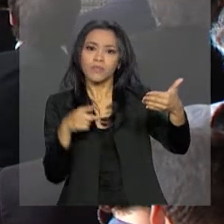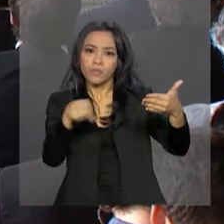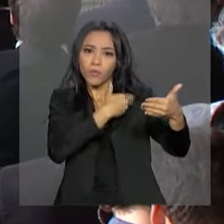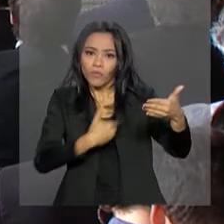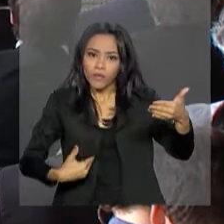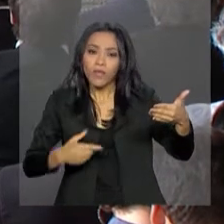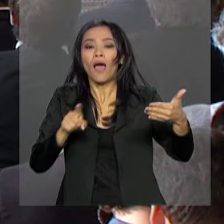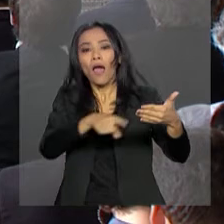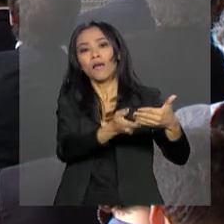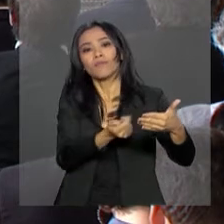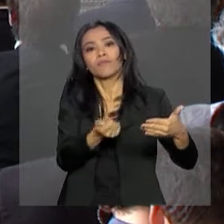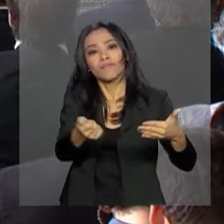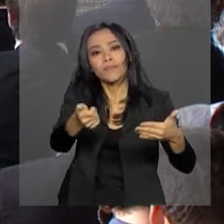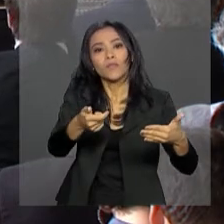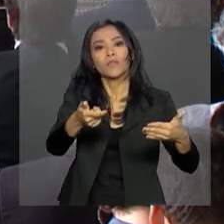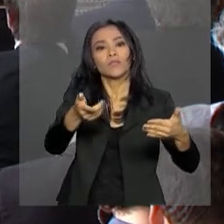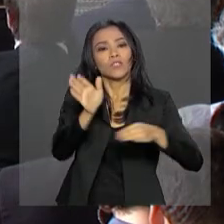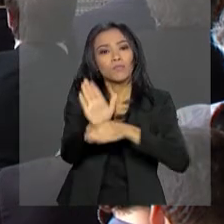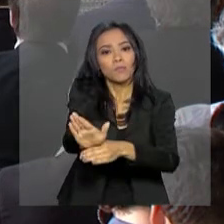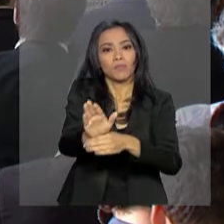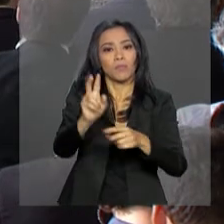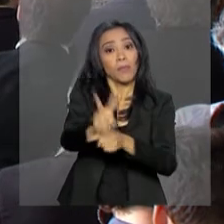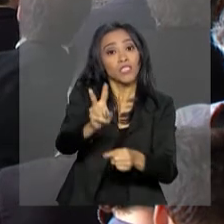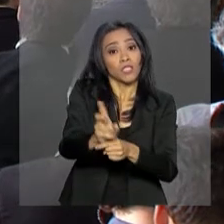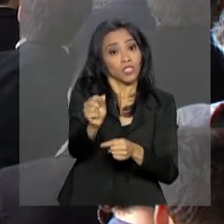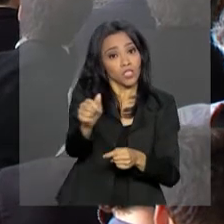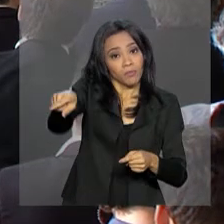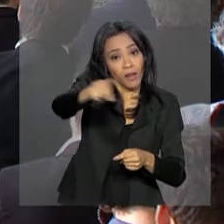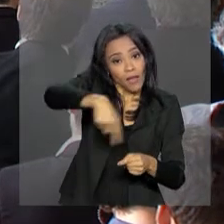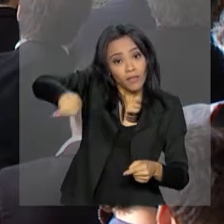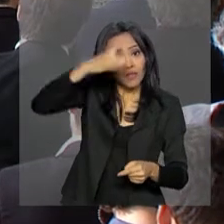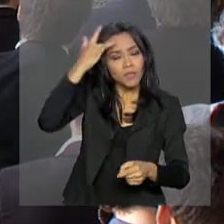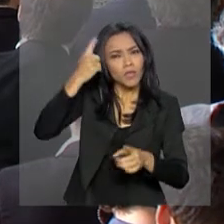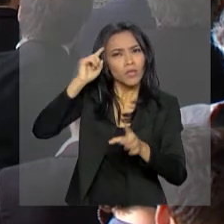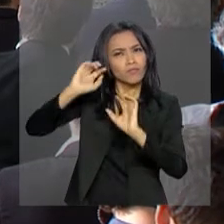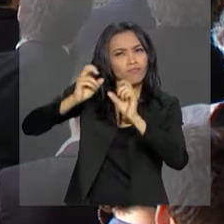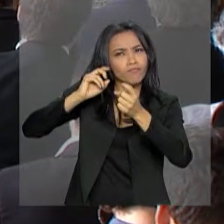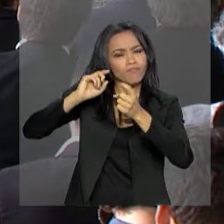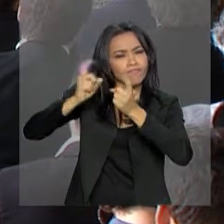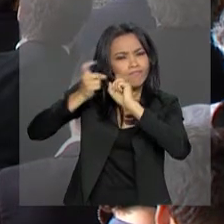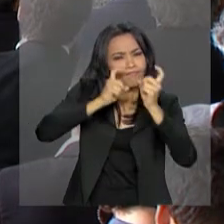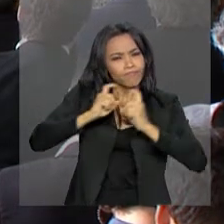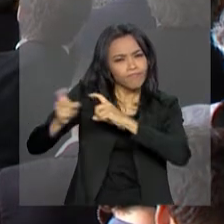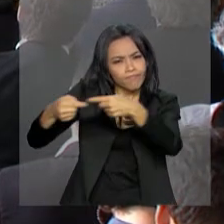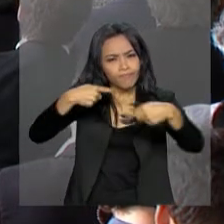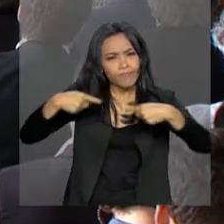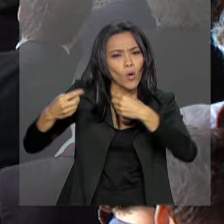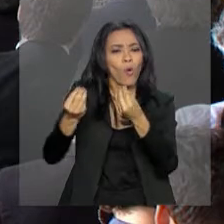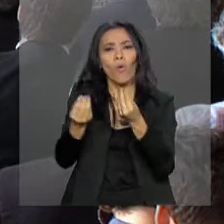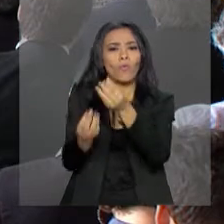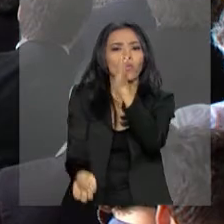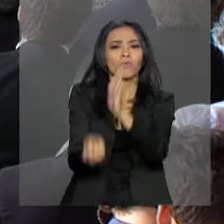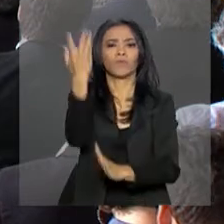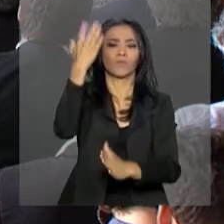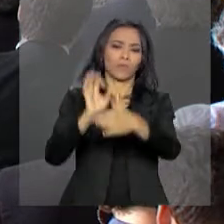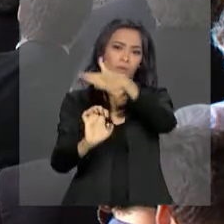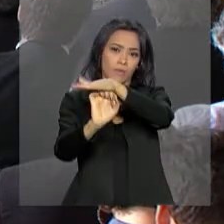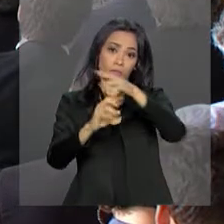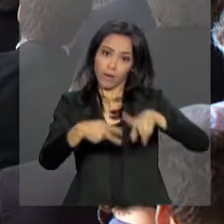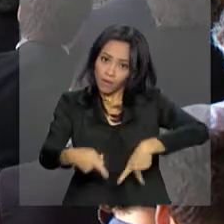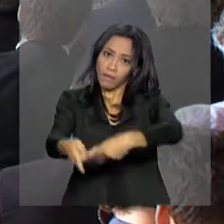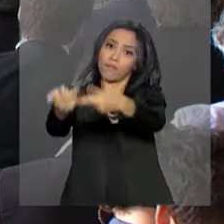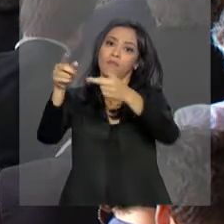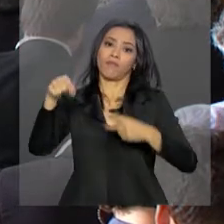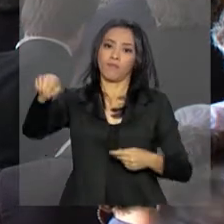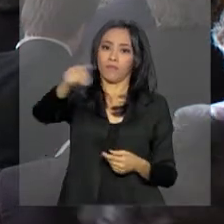alavancar as suas ações para poder fazermos o aumento da nossa carteira, das nossas ações, para levarmos o crédito para as